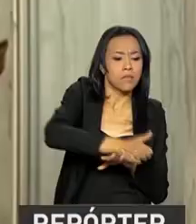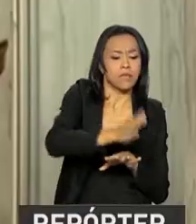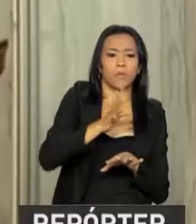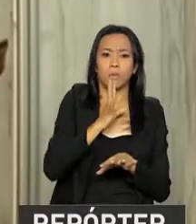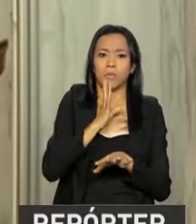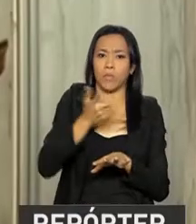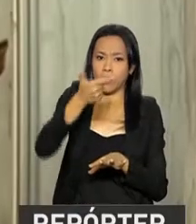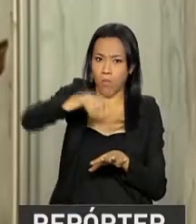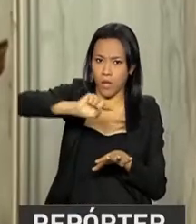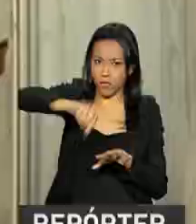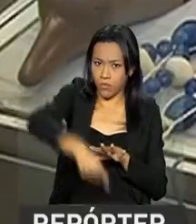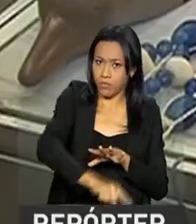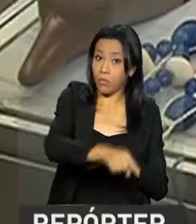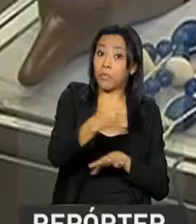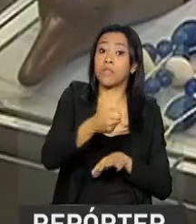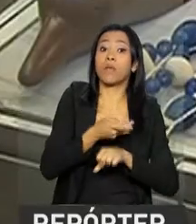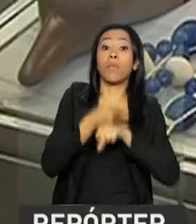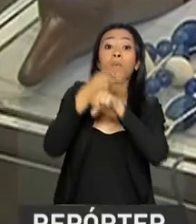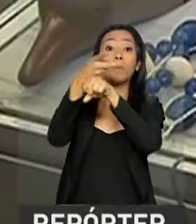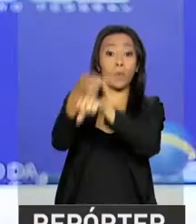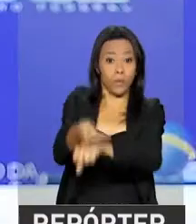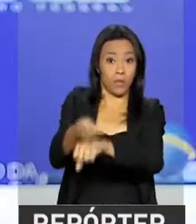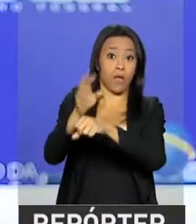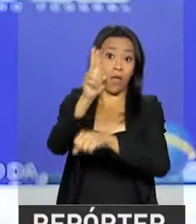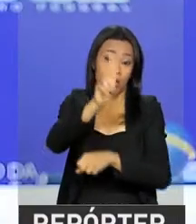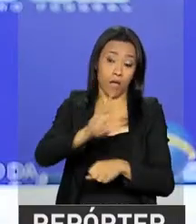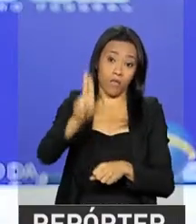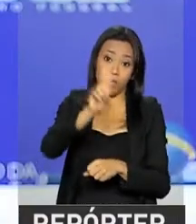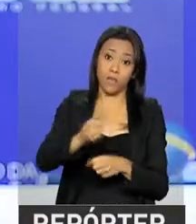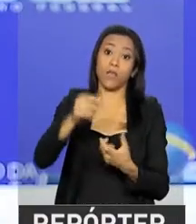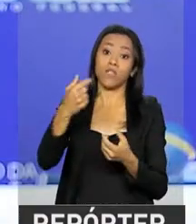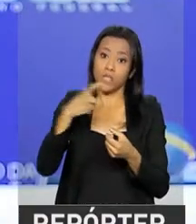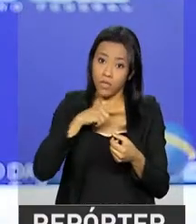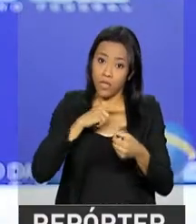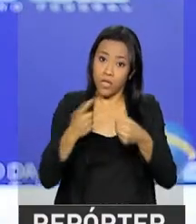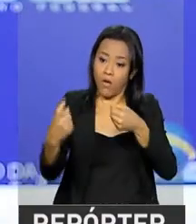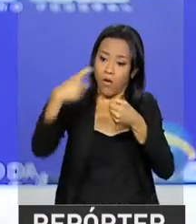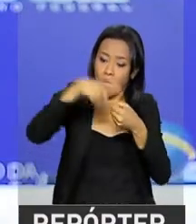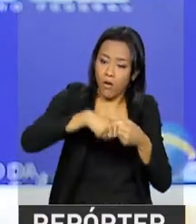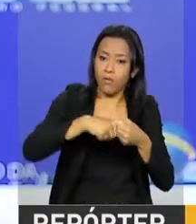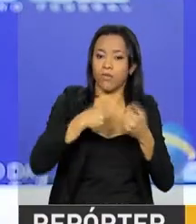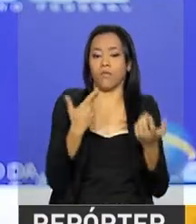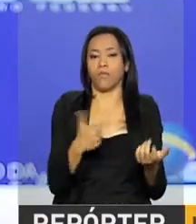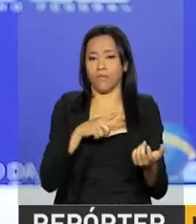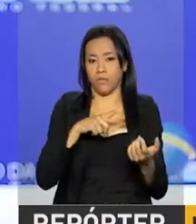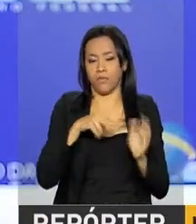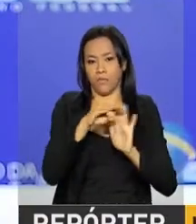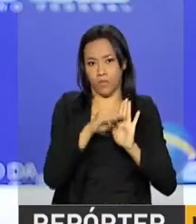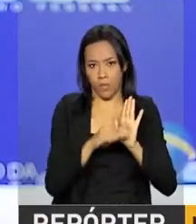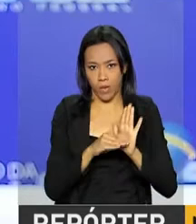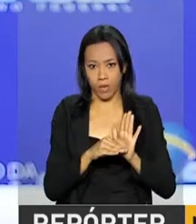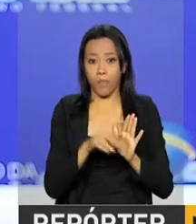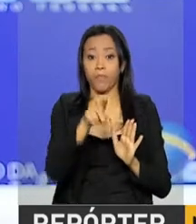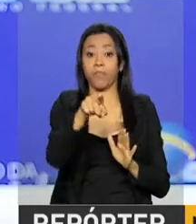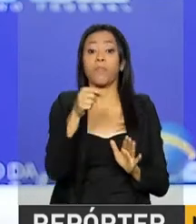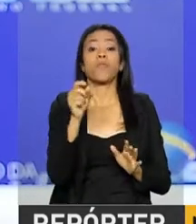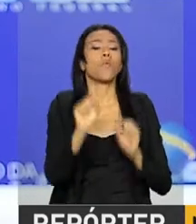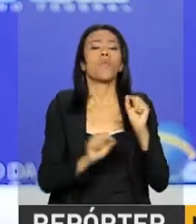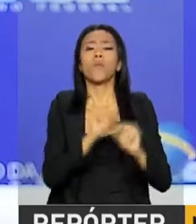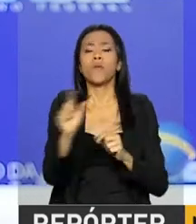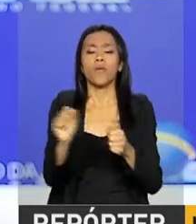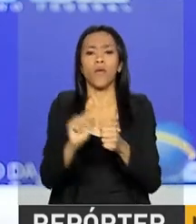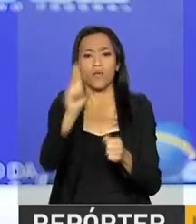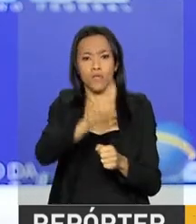procurar pela instituição credenciada para aderir ao programa as instituições de ensino superior deverão